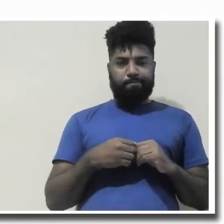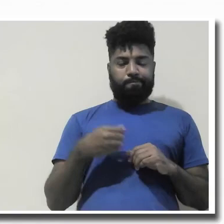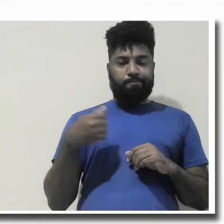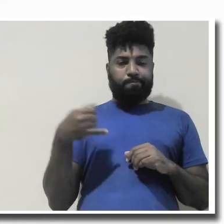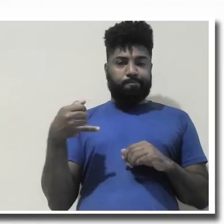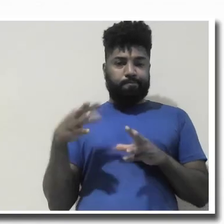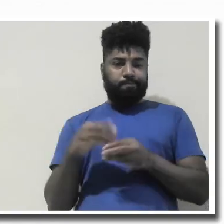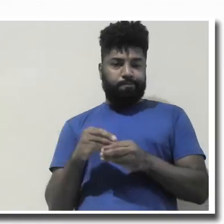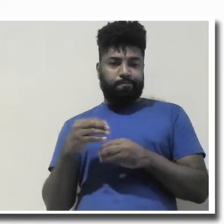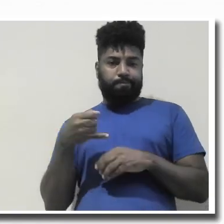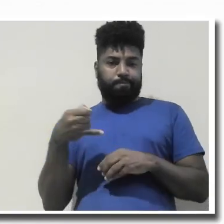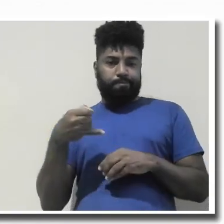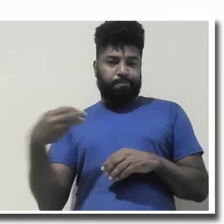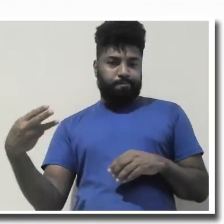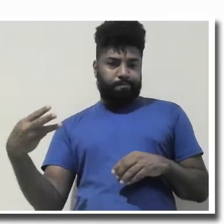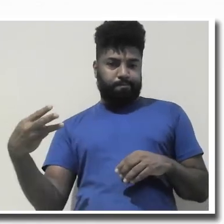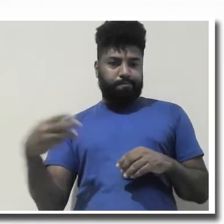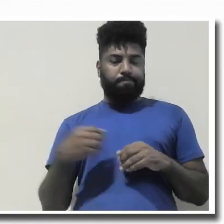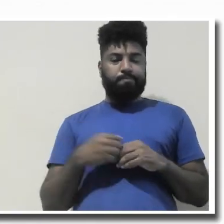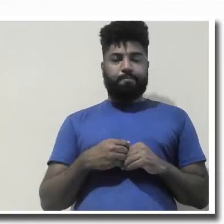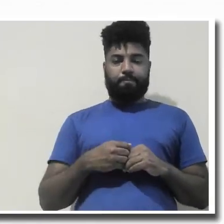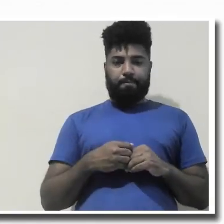3.